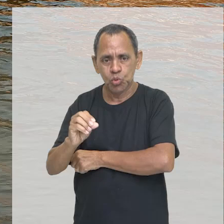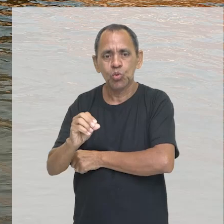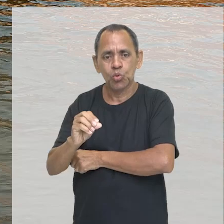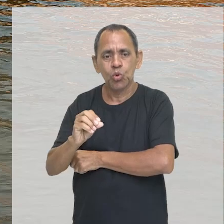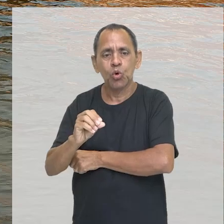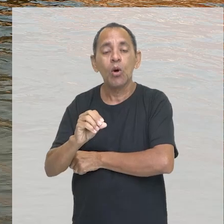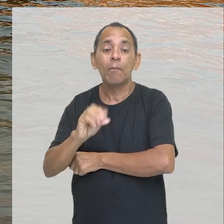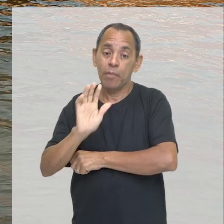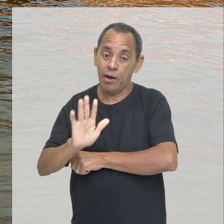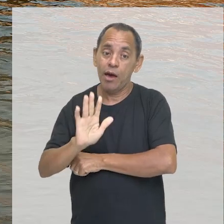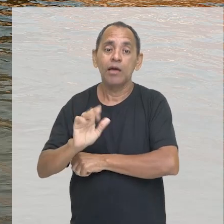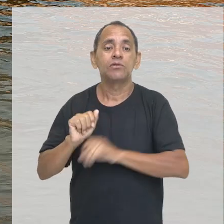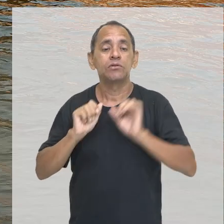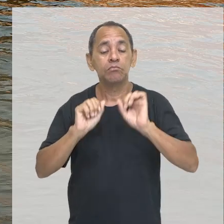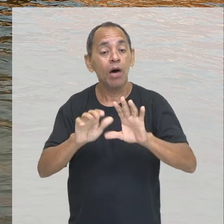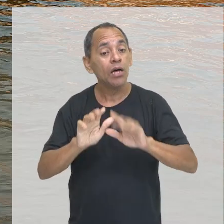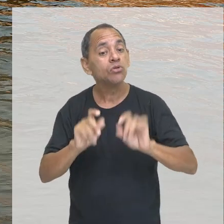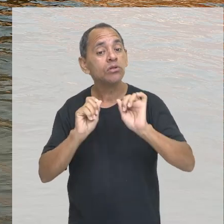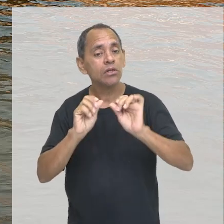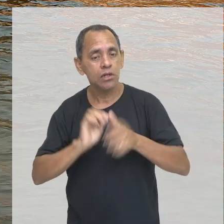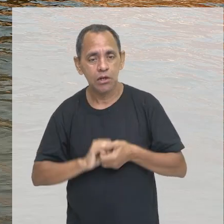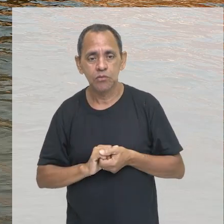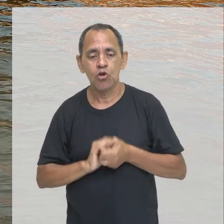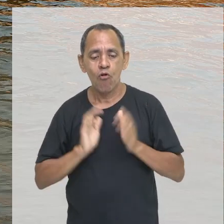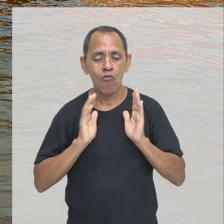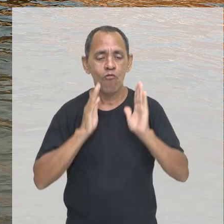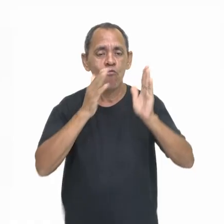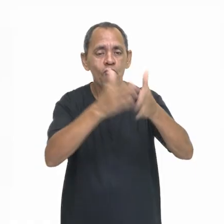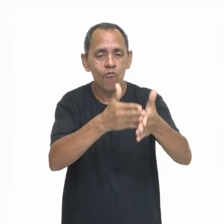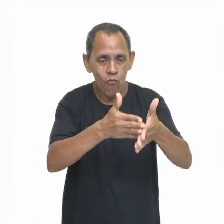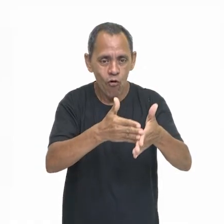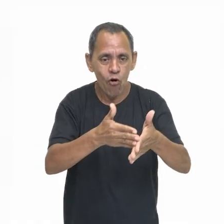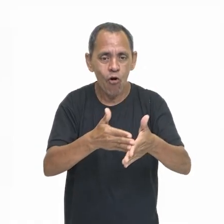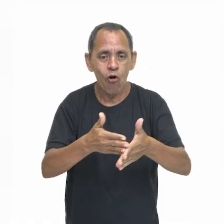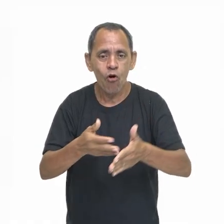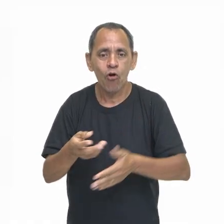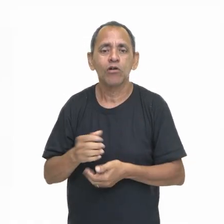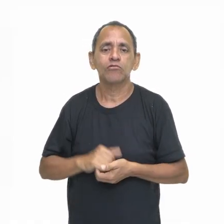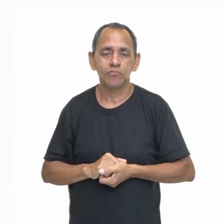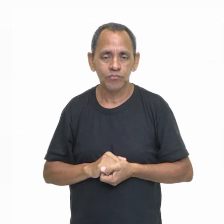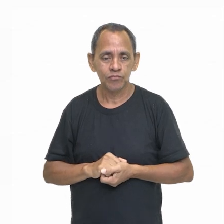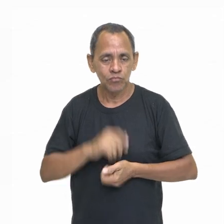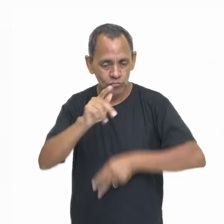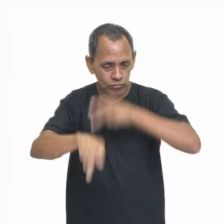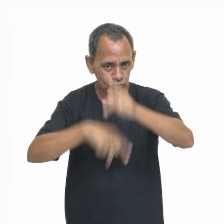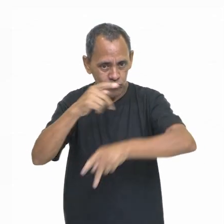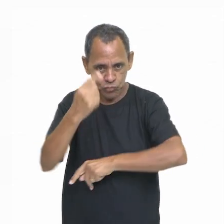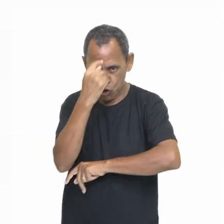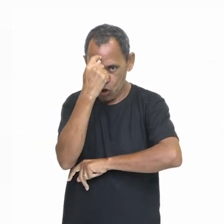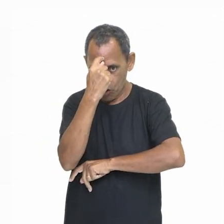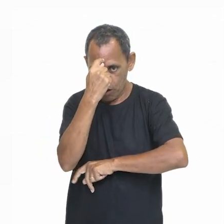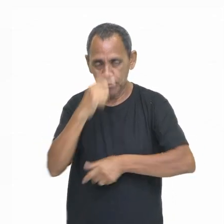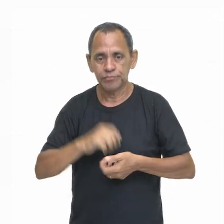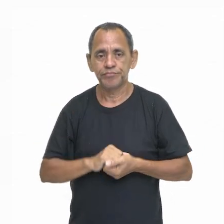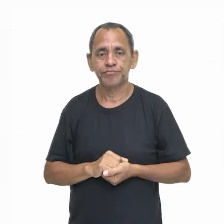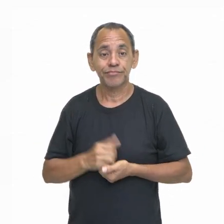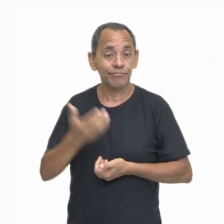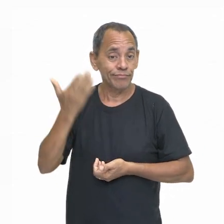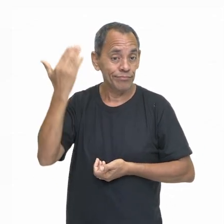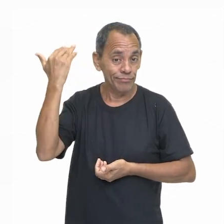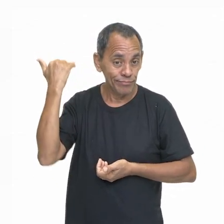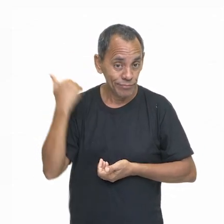Antiga e vamos compreender a civilização indiana. A civilização